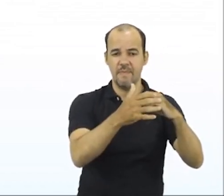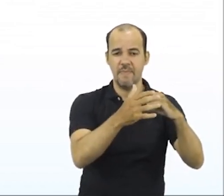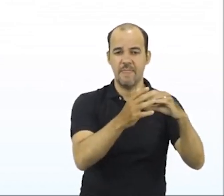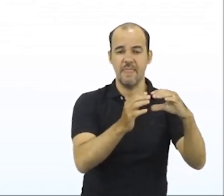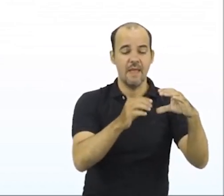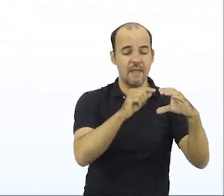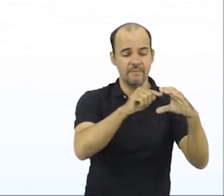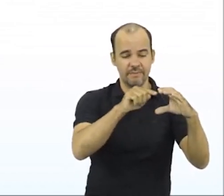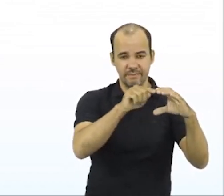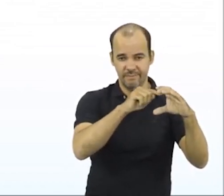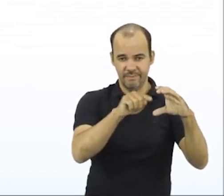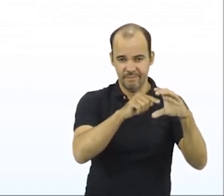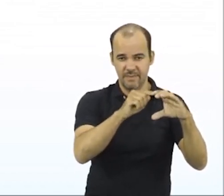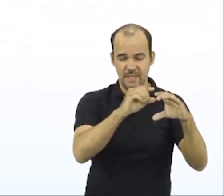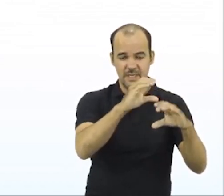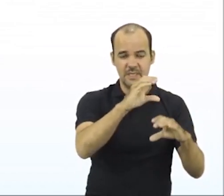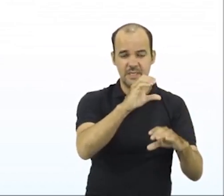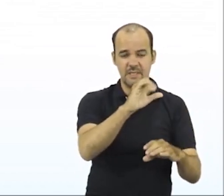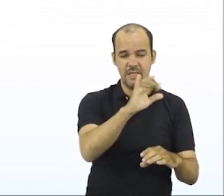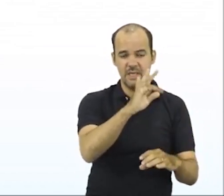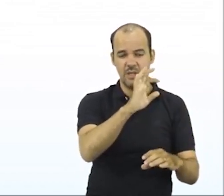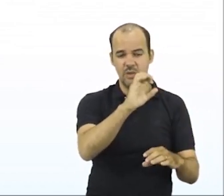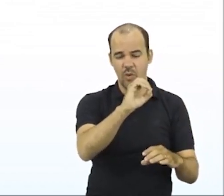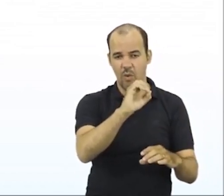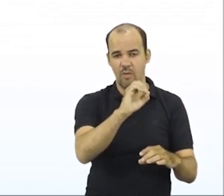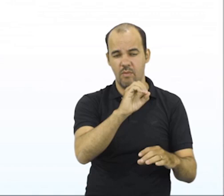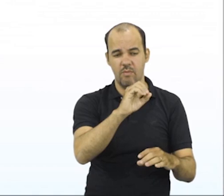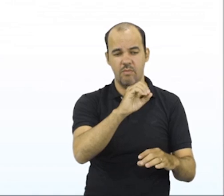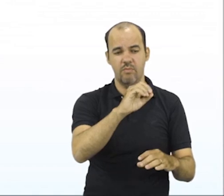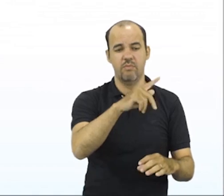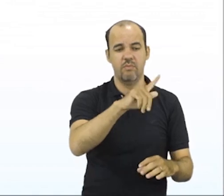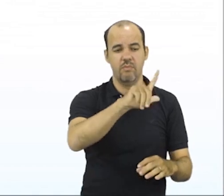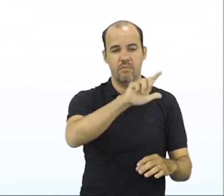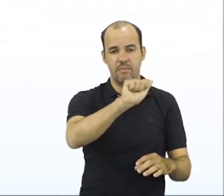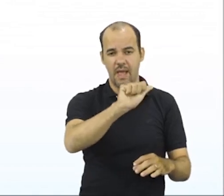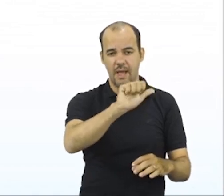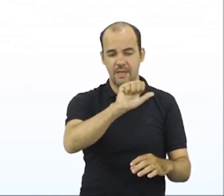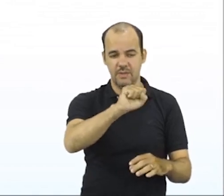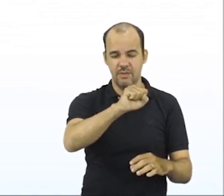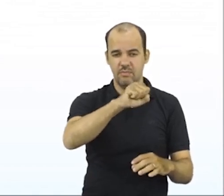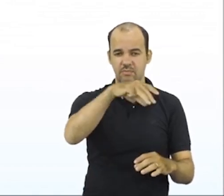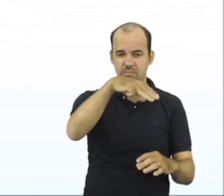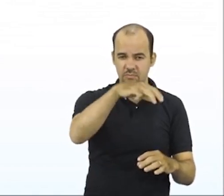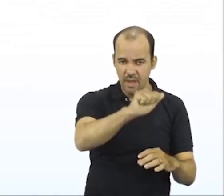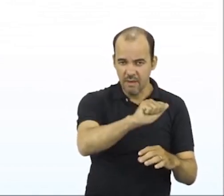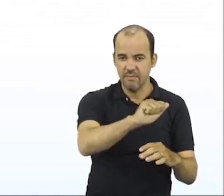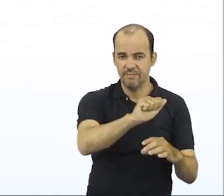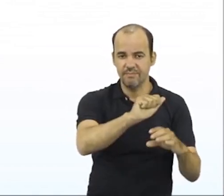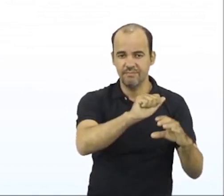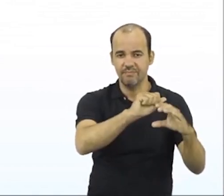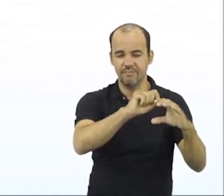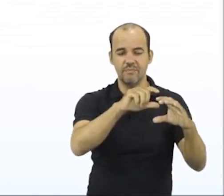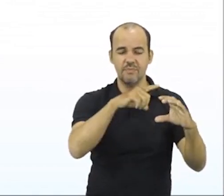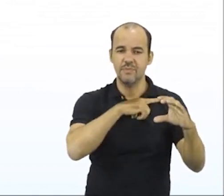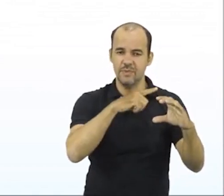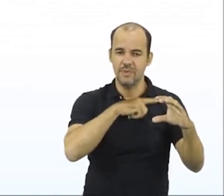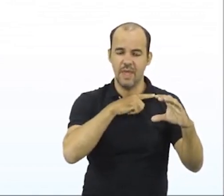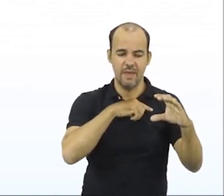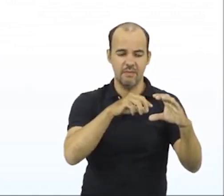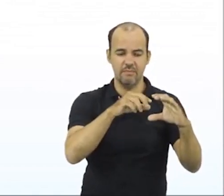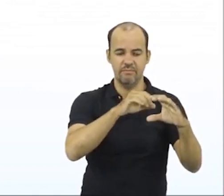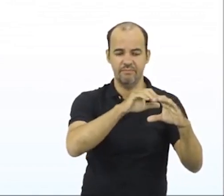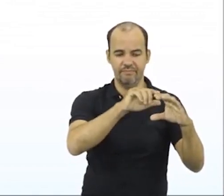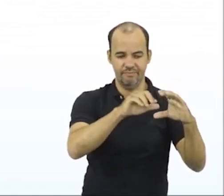o citoplasma e pronto. Lembre que o citoplasma é a parte fluida, tá? Você não